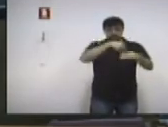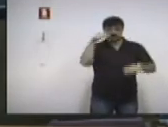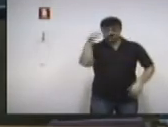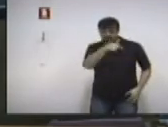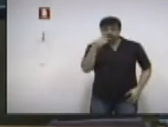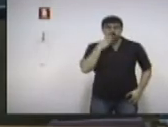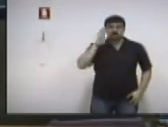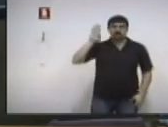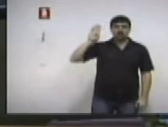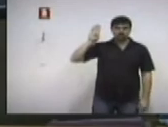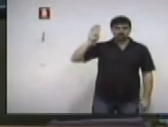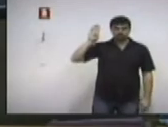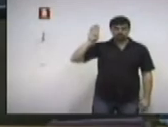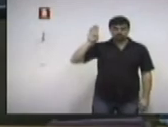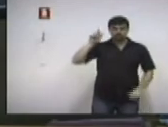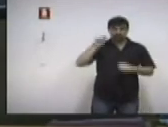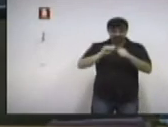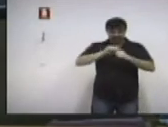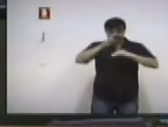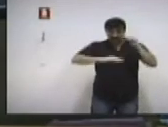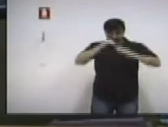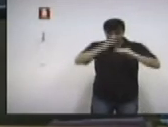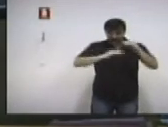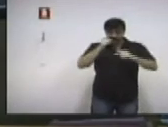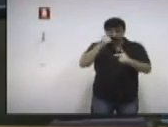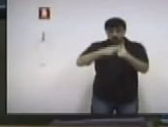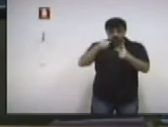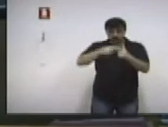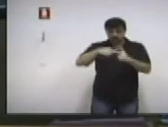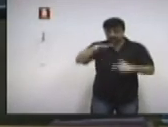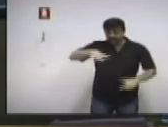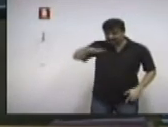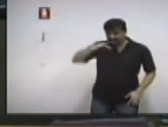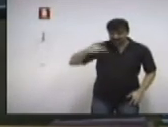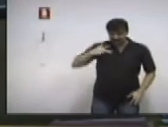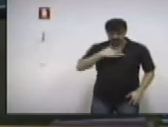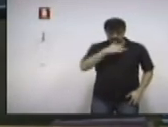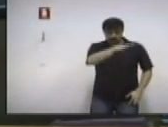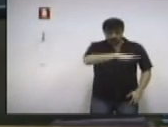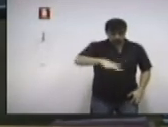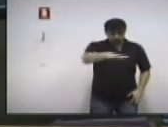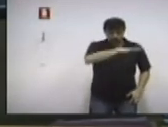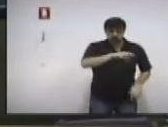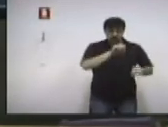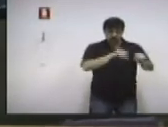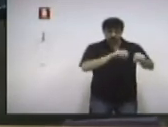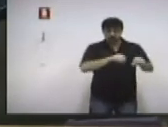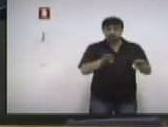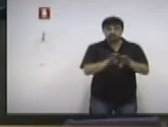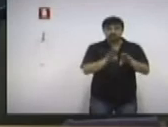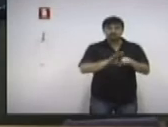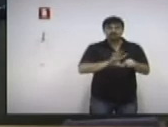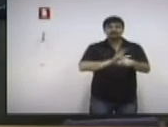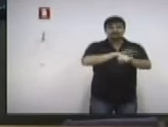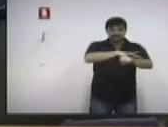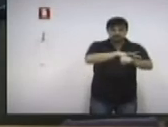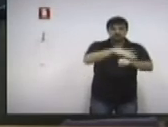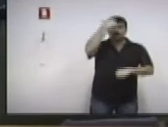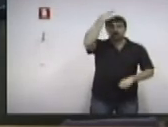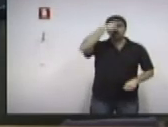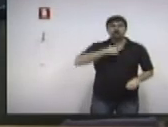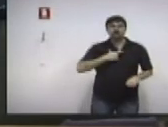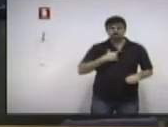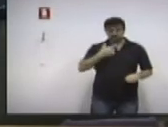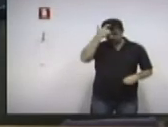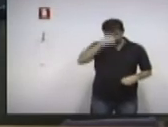cumprido que tinha falado especialmente a resolução dos problemas da Saúde da educação da segurança teria com certeza um